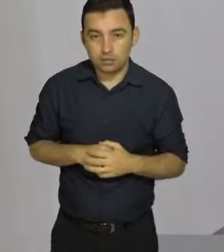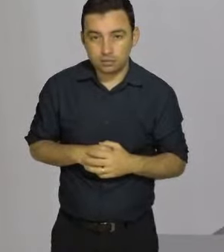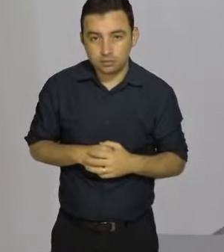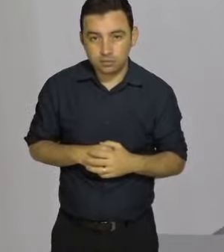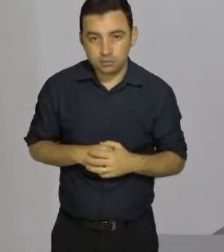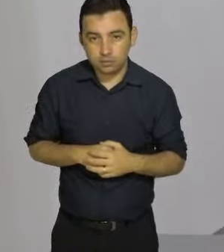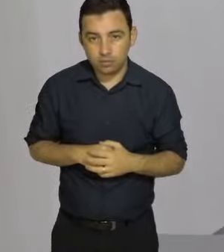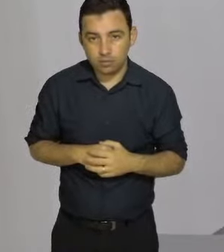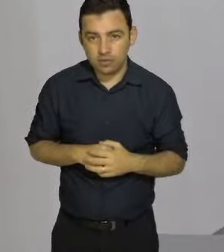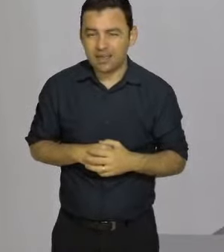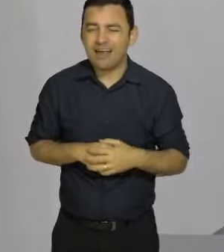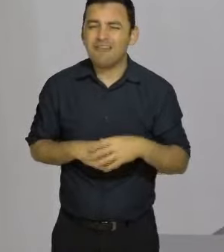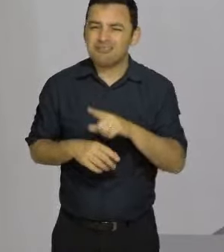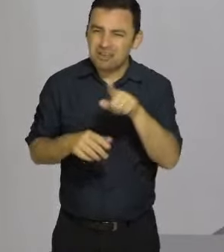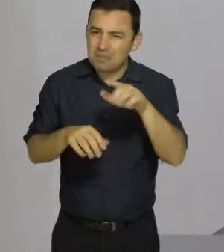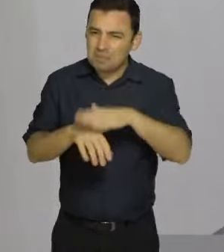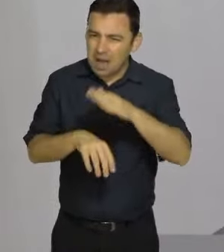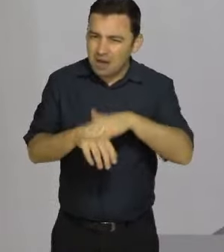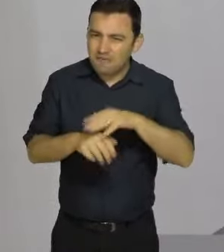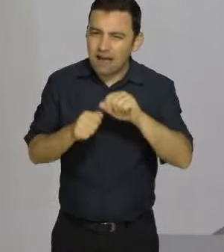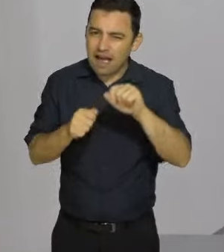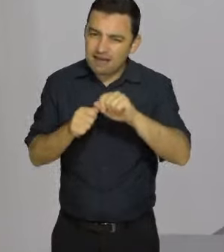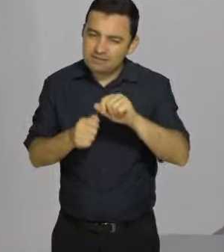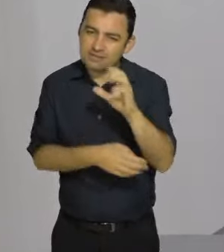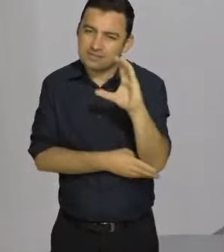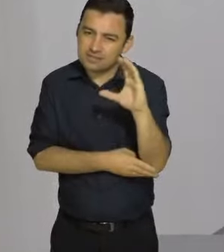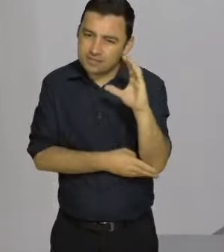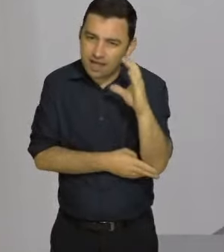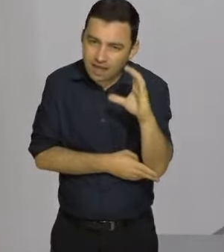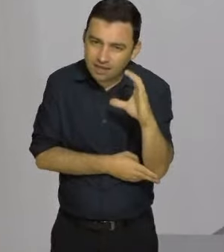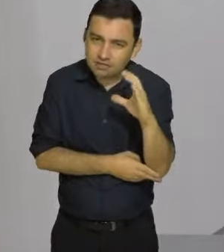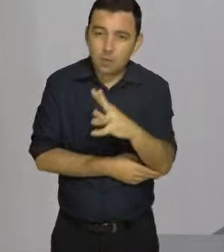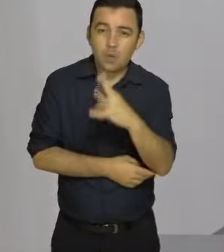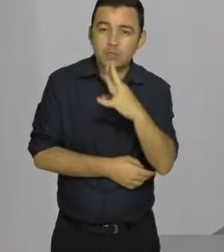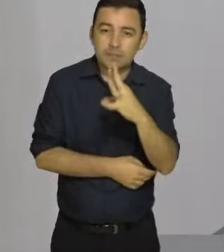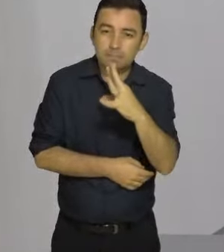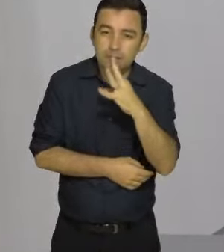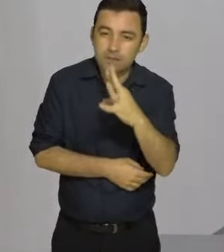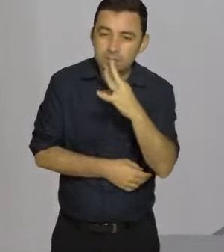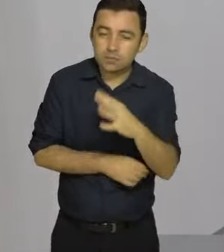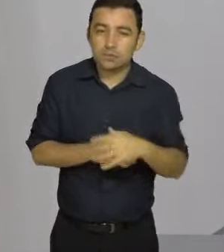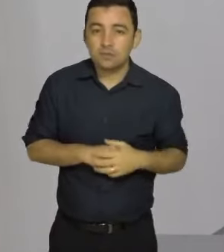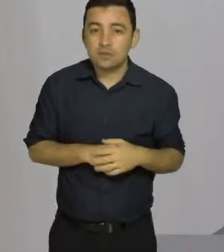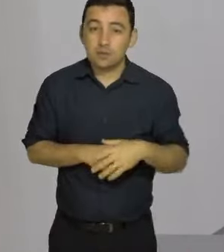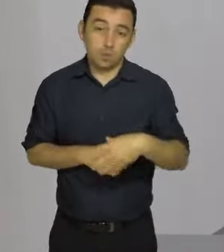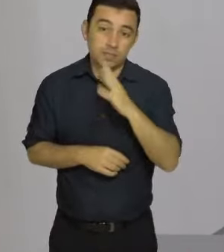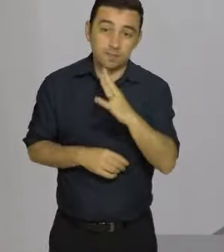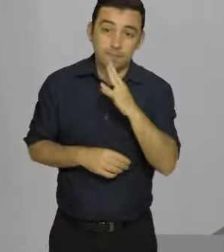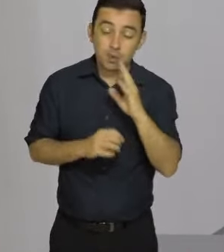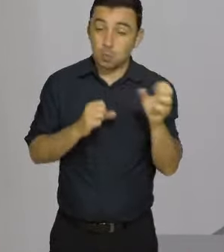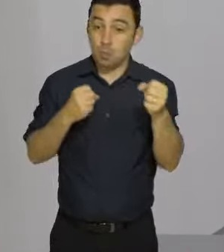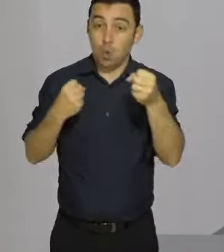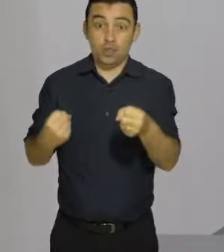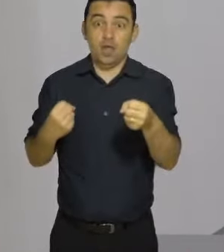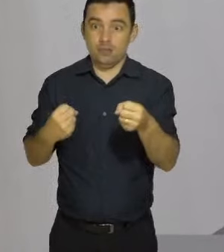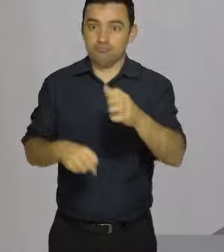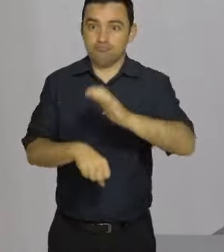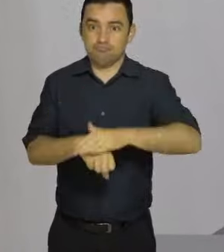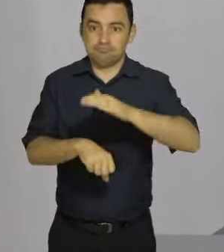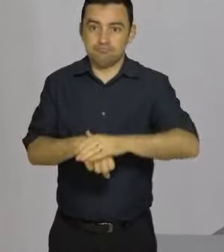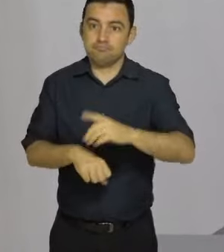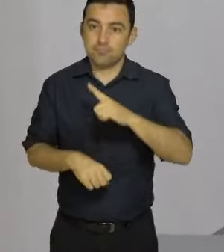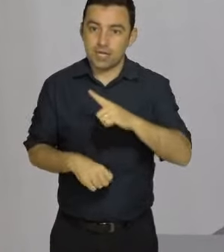toda a ciência, todo o conhecimento, quem tem conhecimento tem poder.